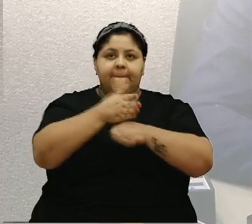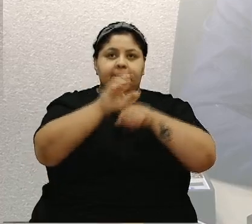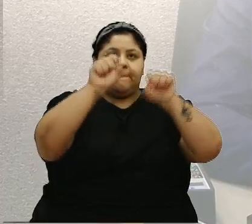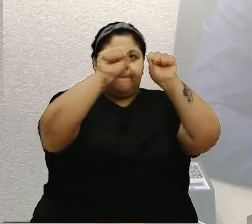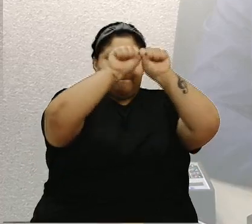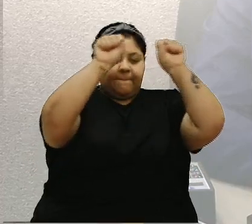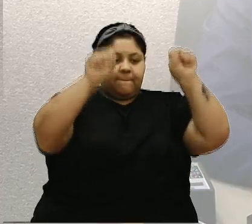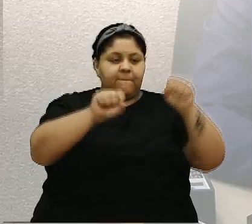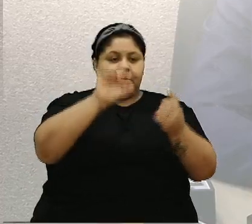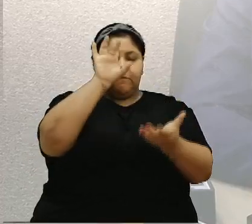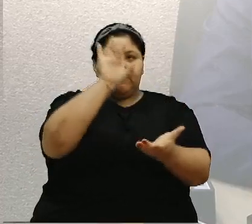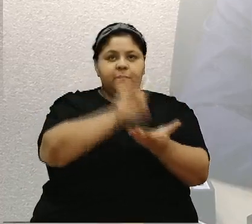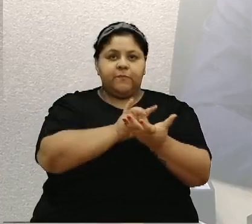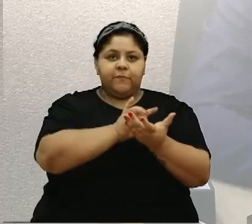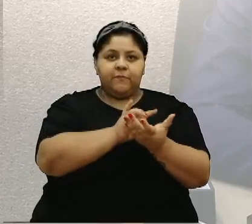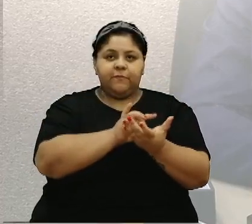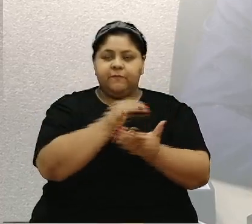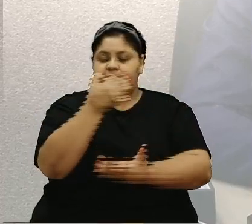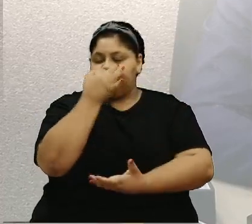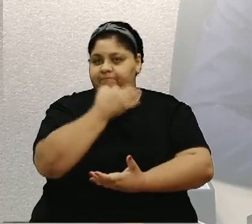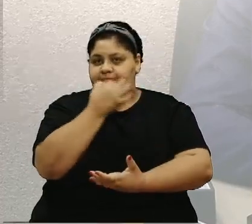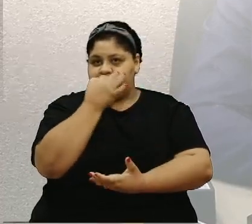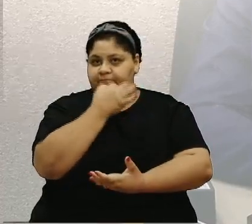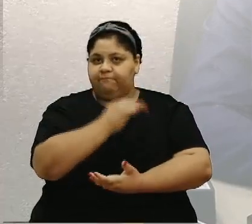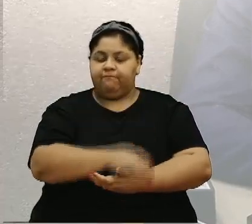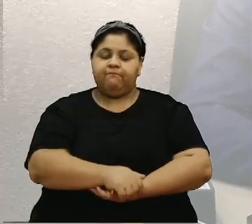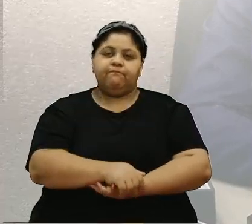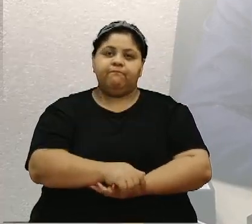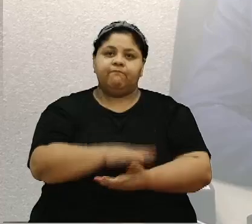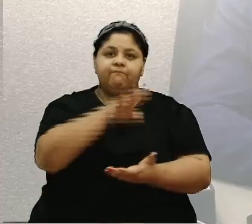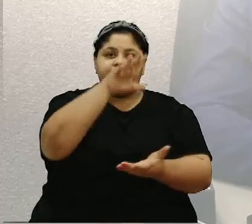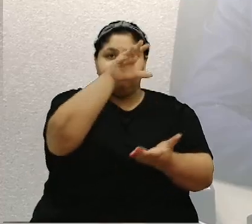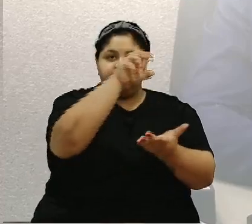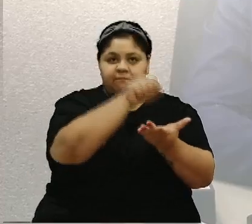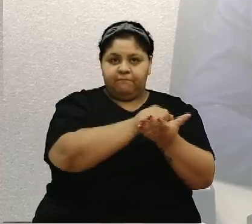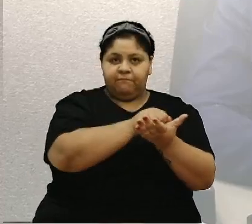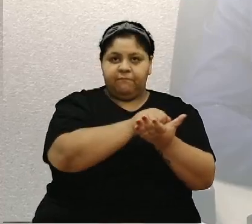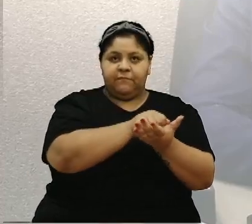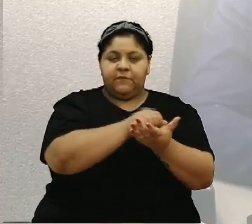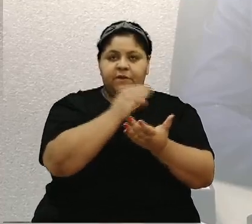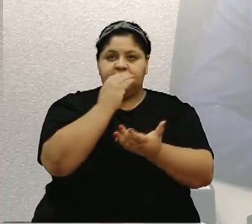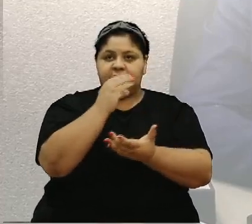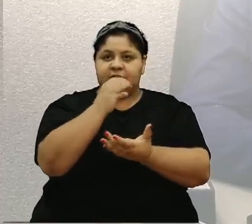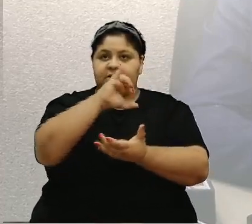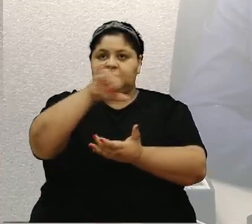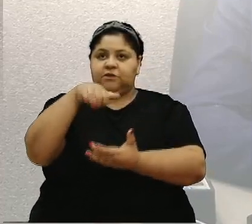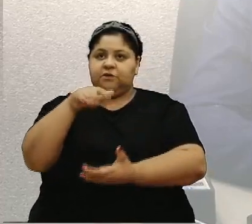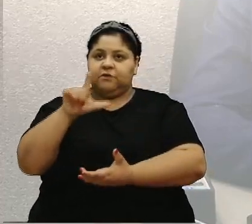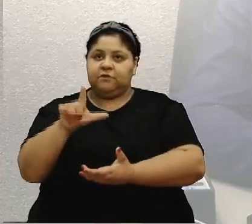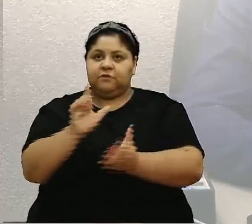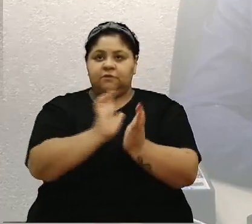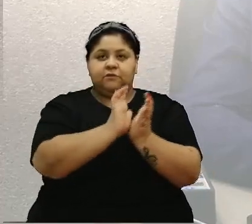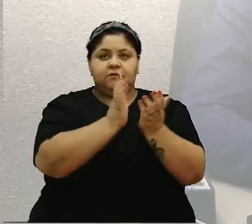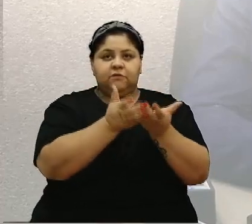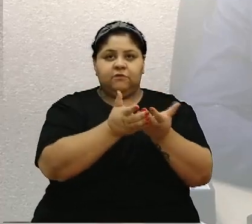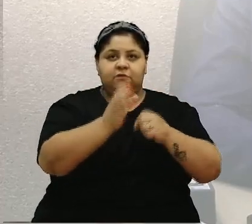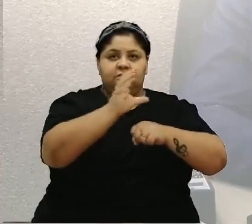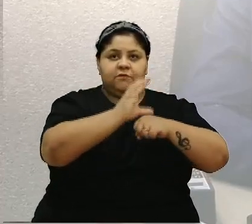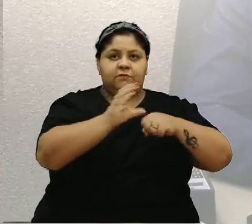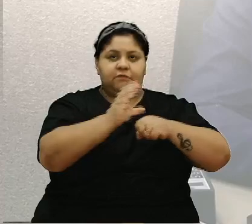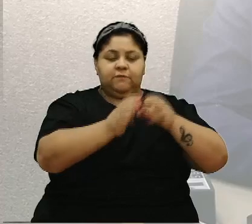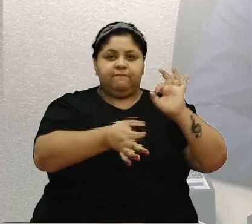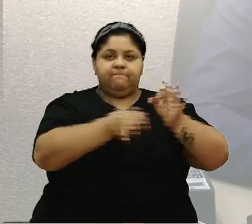viário oficial do município. Baixada a CCJL, Comissão de Constituição,